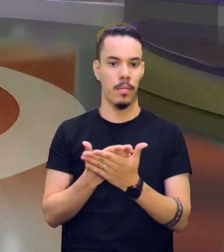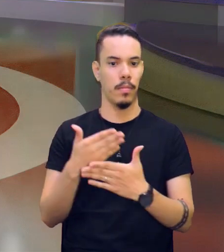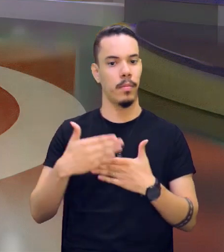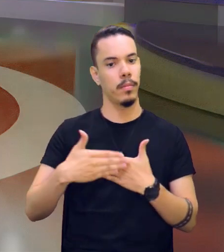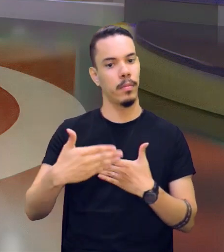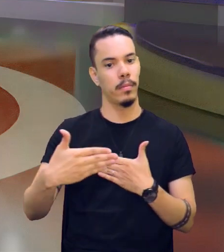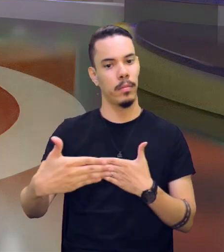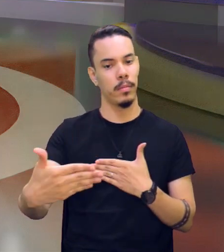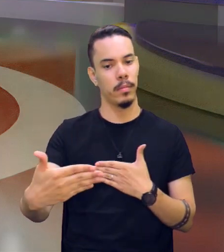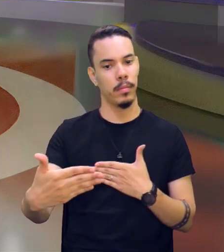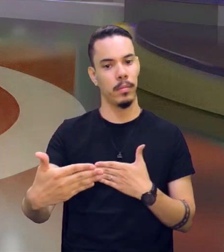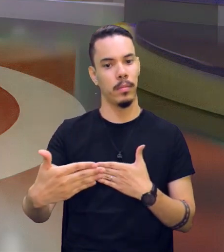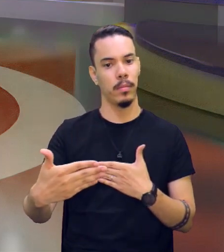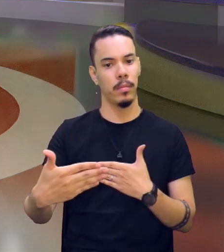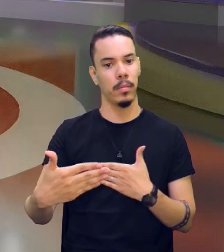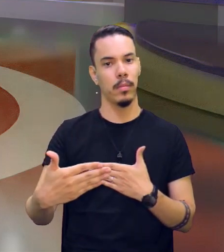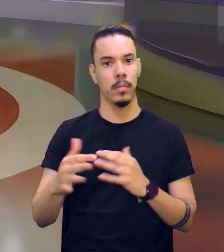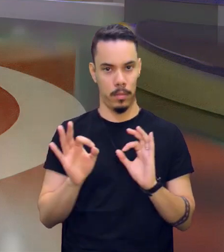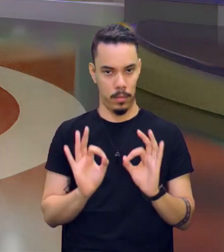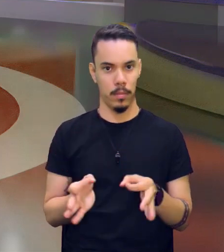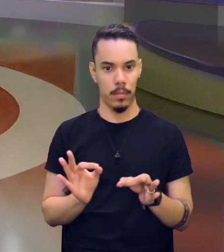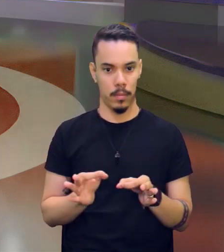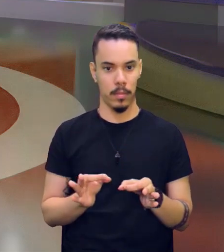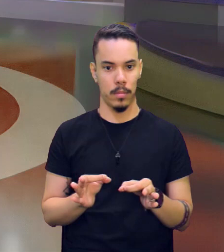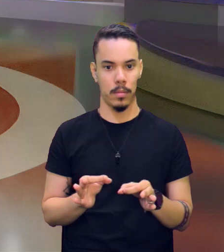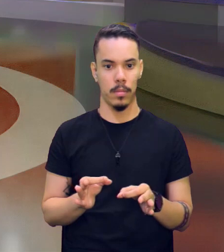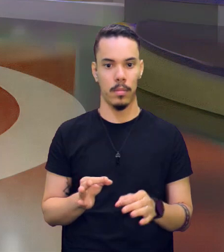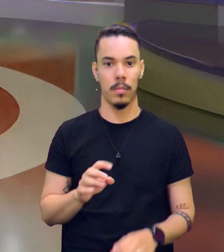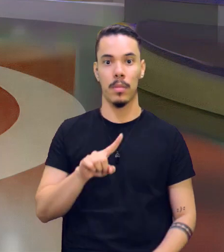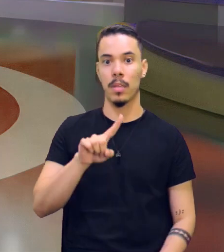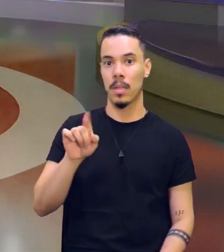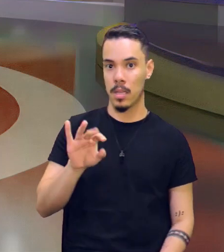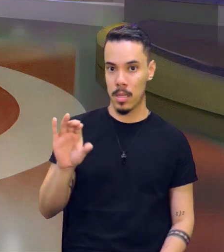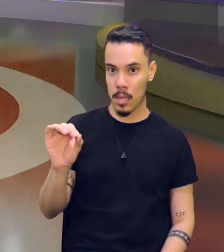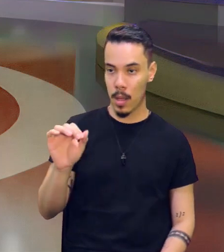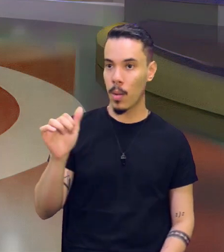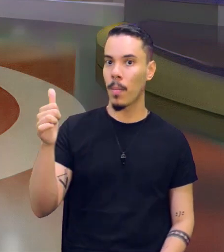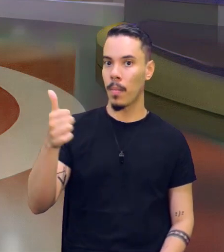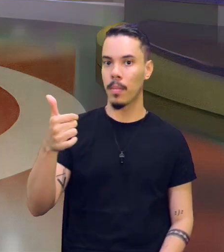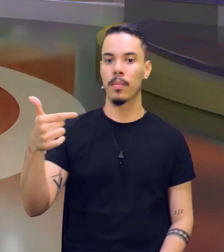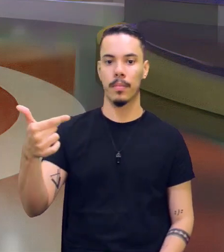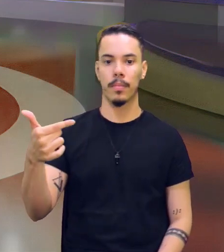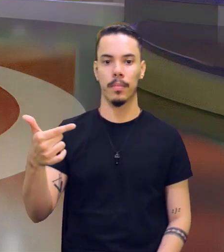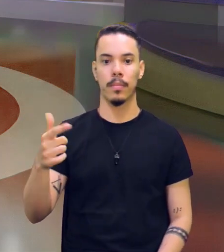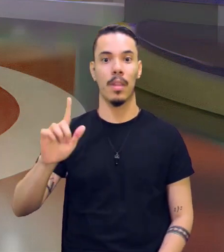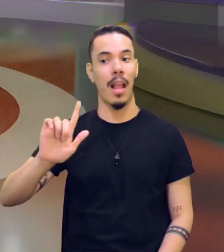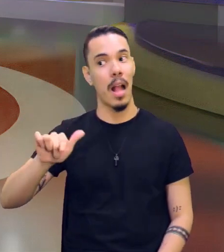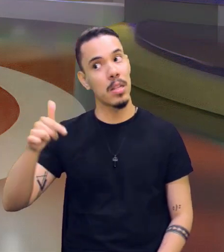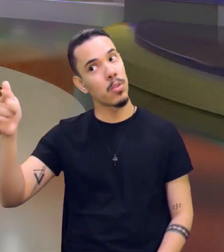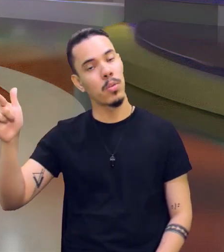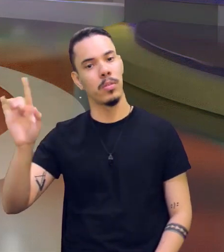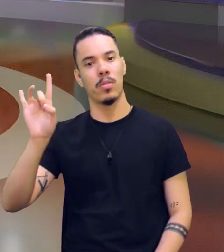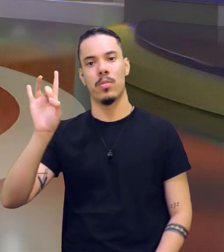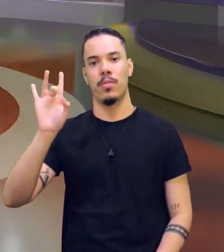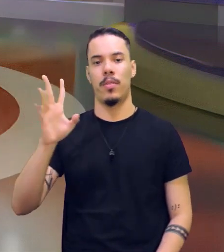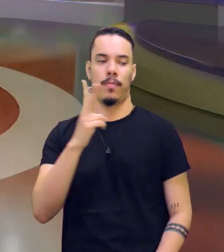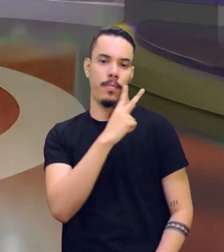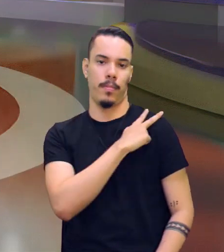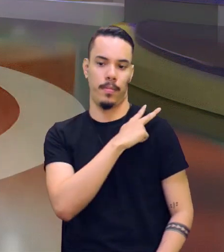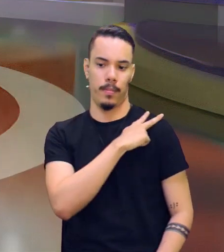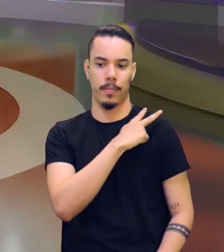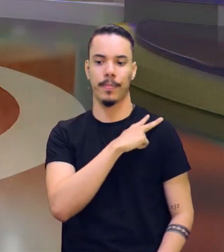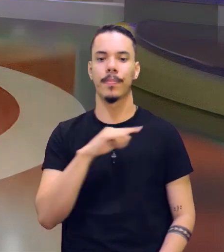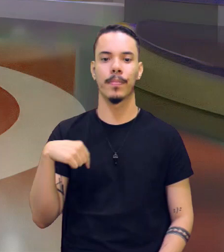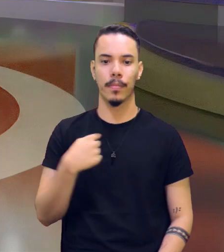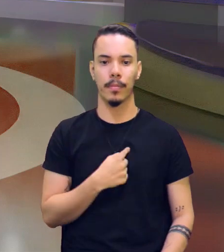Zero, First e Second. Zero, primeiro e segundo você vai ver comigo, mas a third somente lá no segundo ano, que é onde